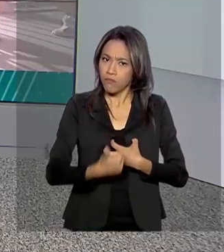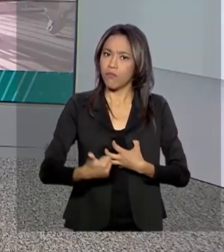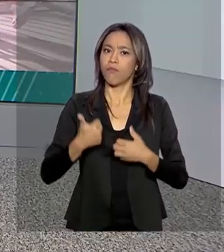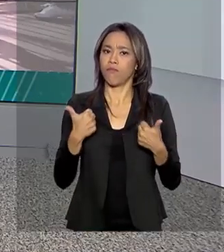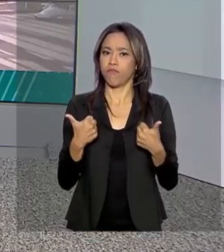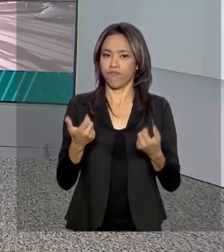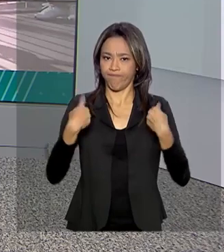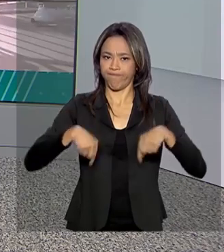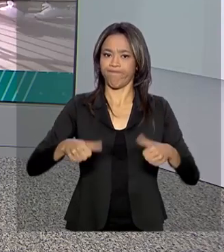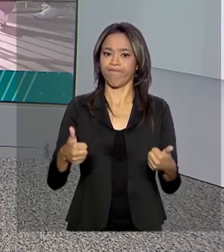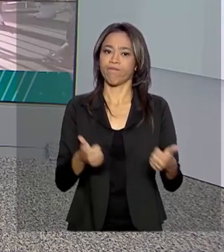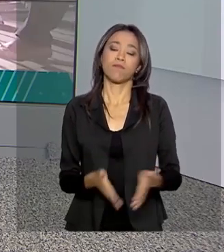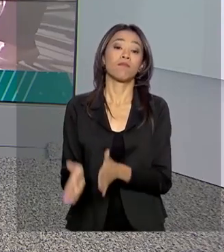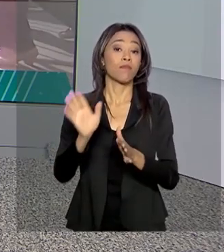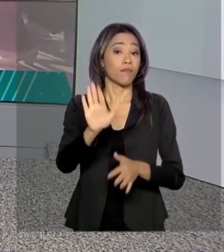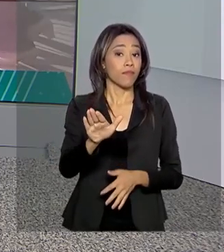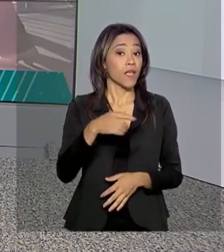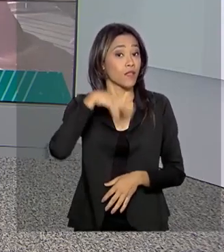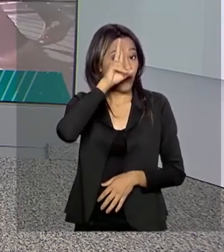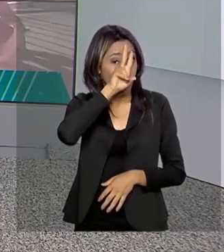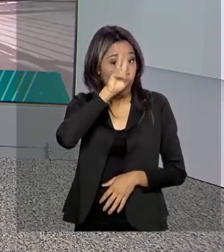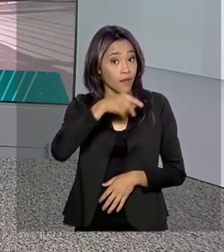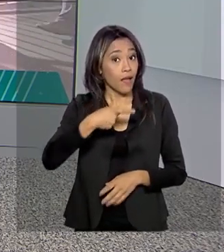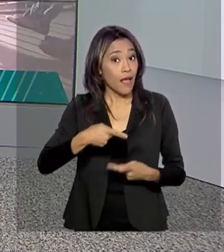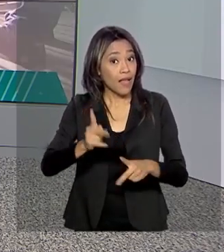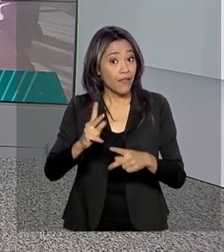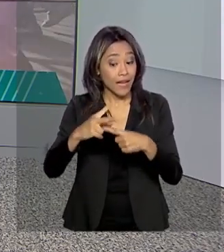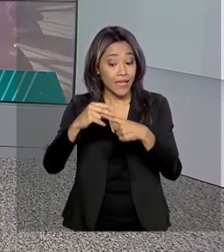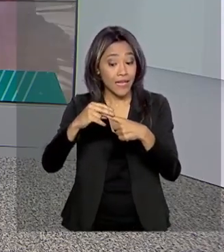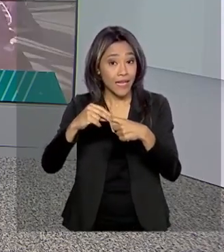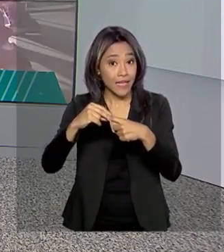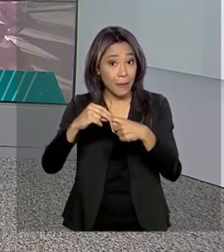Gente, só lembrando que é para levar caneta preta, tá? Não azul.